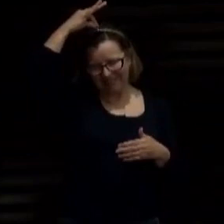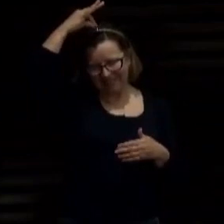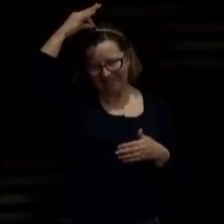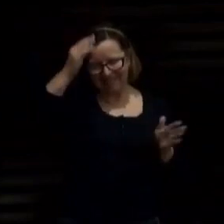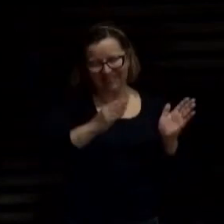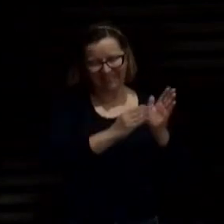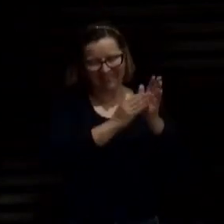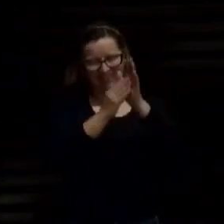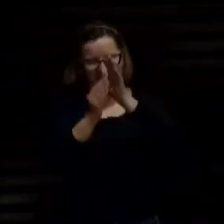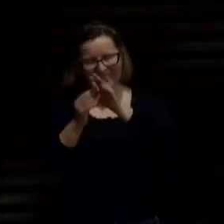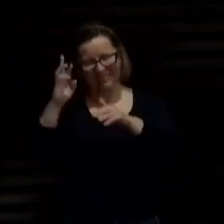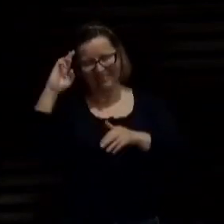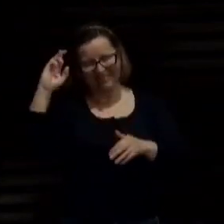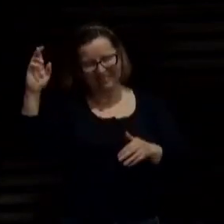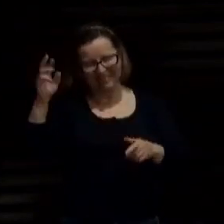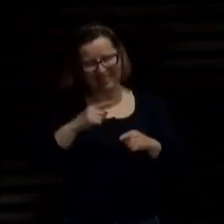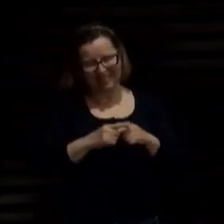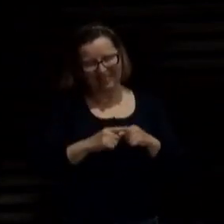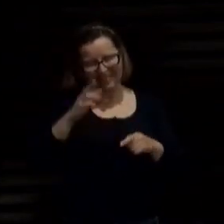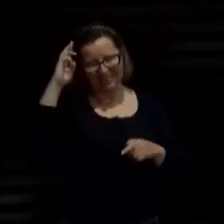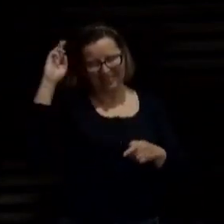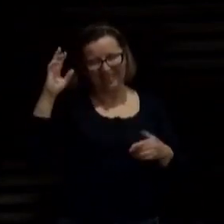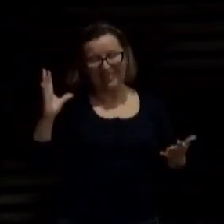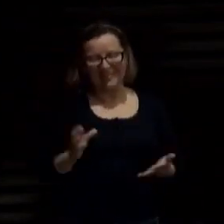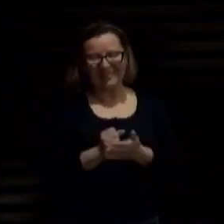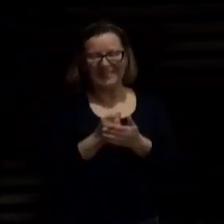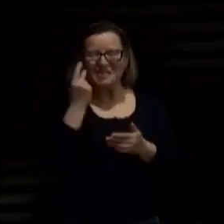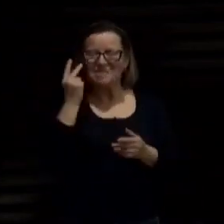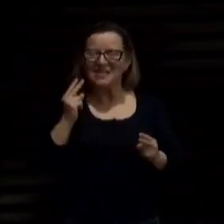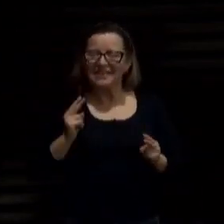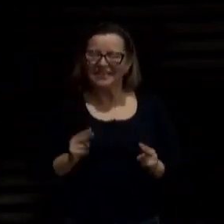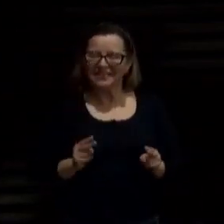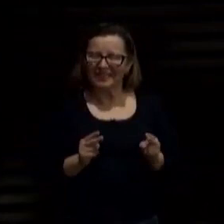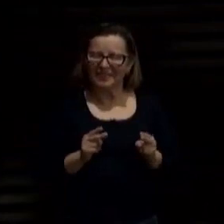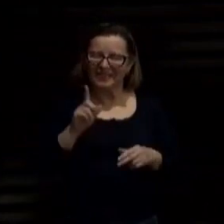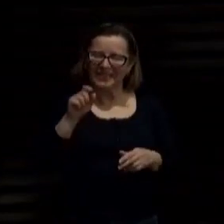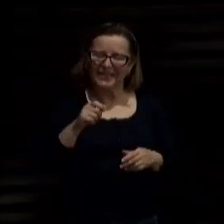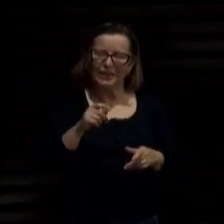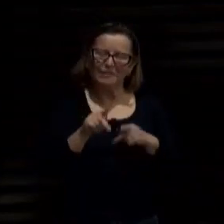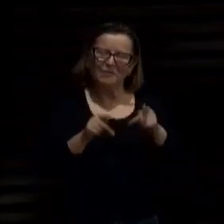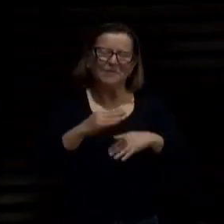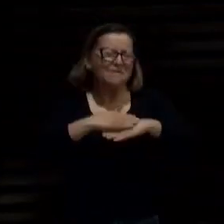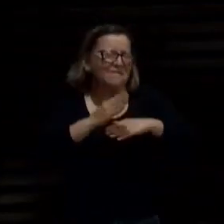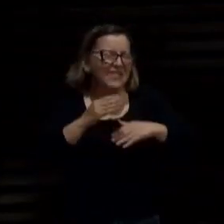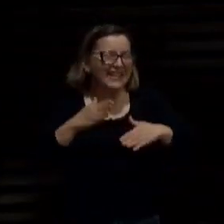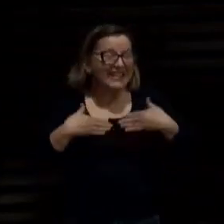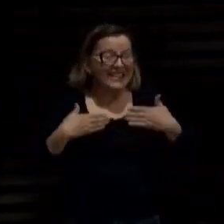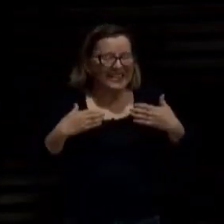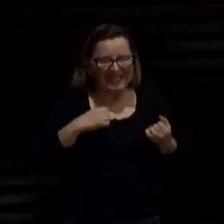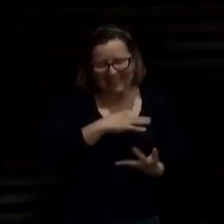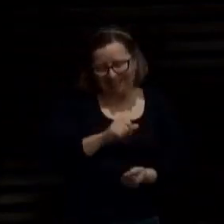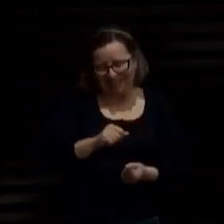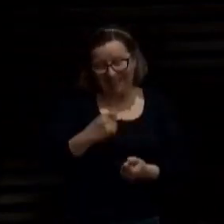Te louvamos, Senhor, porque o Senhor nos resgatou para sermos o povo mais alegre do mundo. Aliás,